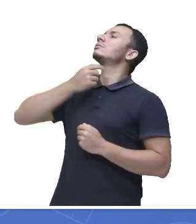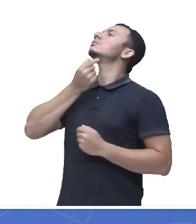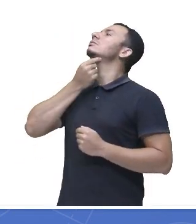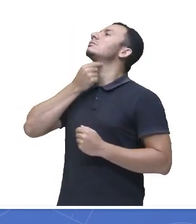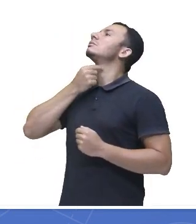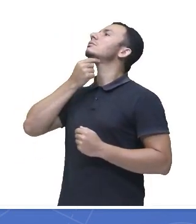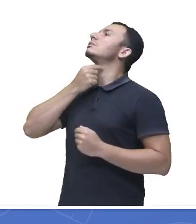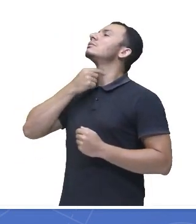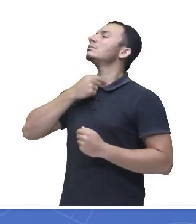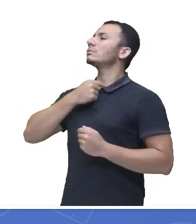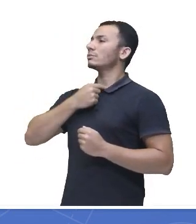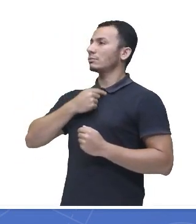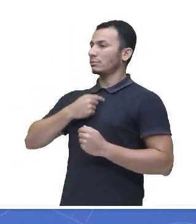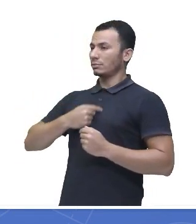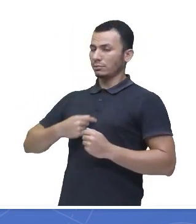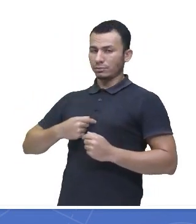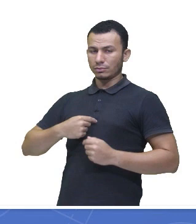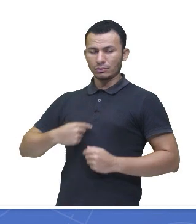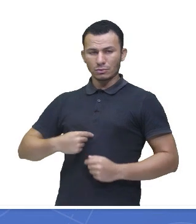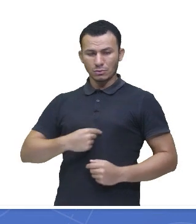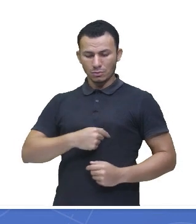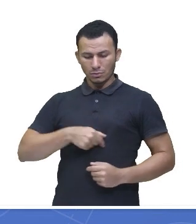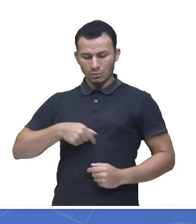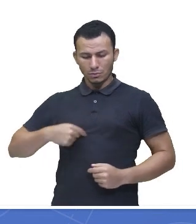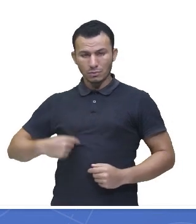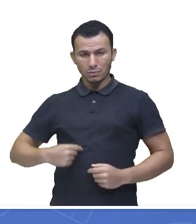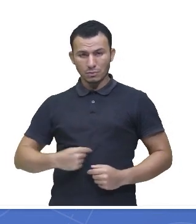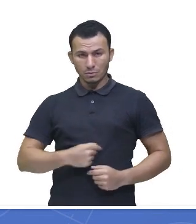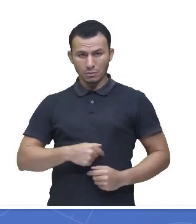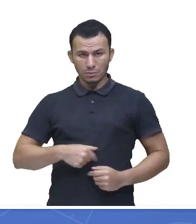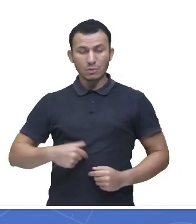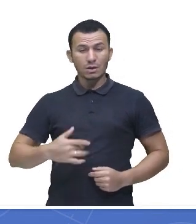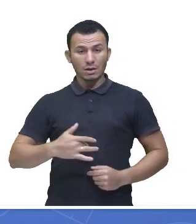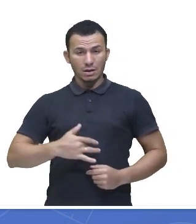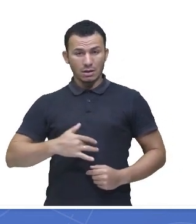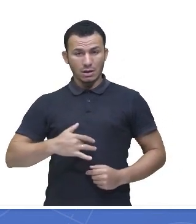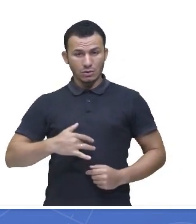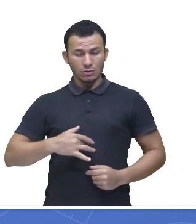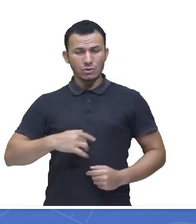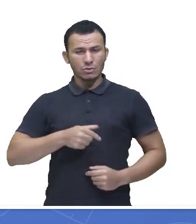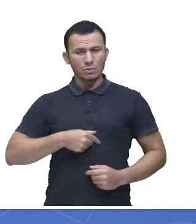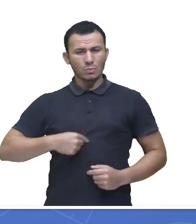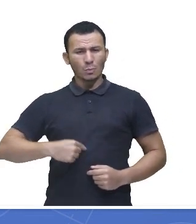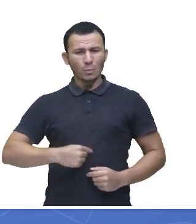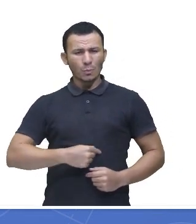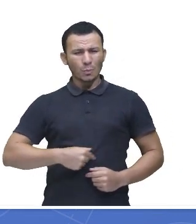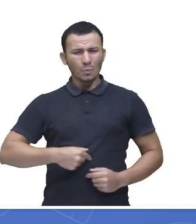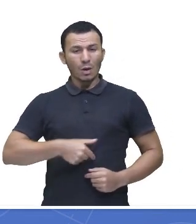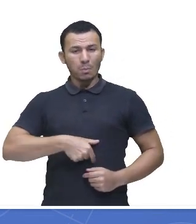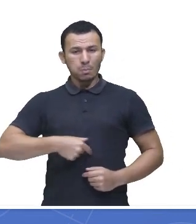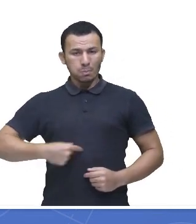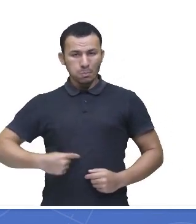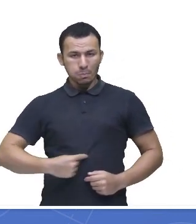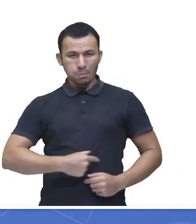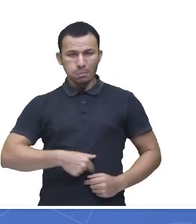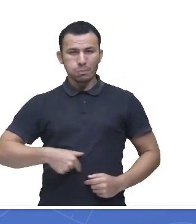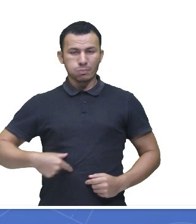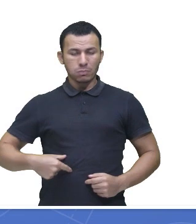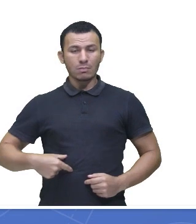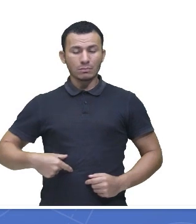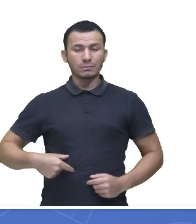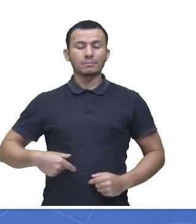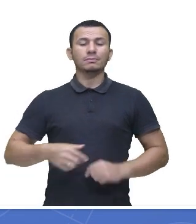faringe, esôfago, estômago, intestino delgado e intestino grosso, tá bom? E a gente vai ter as